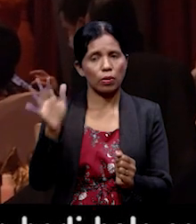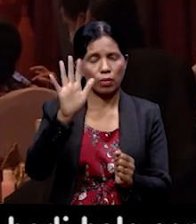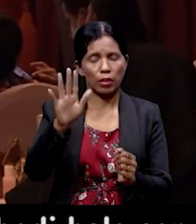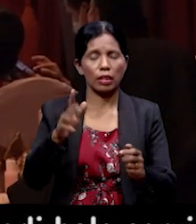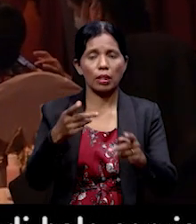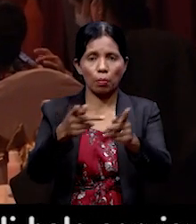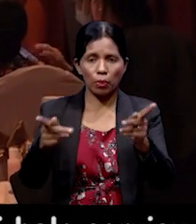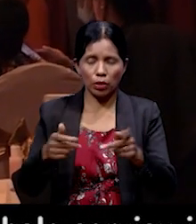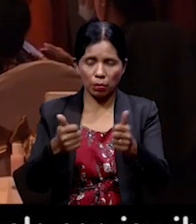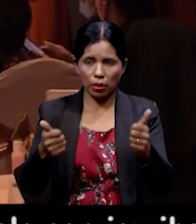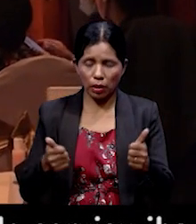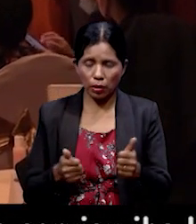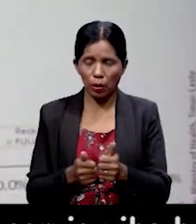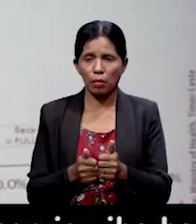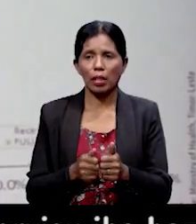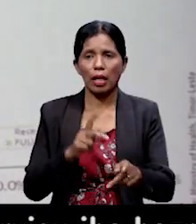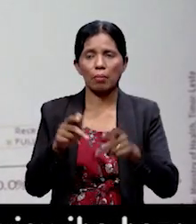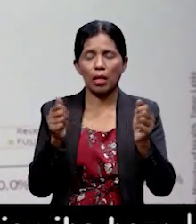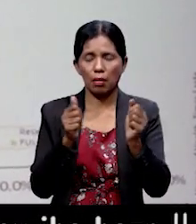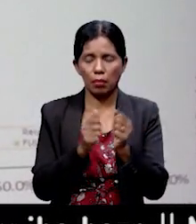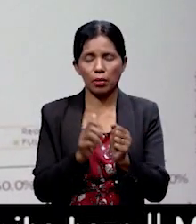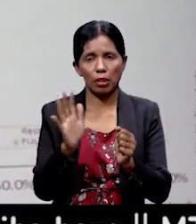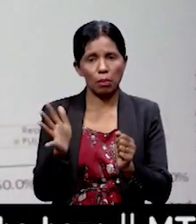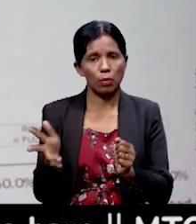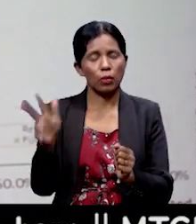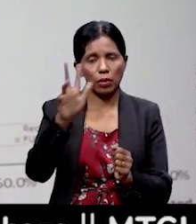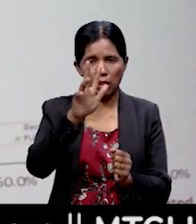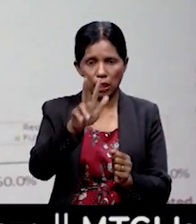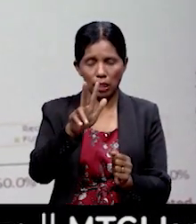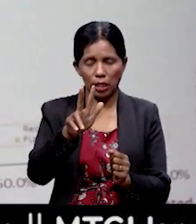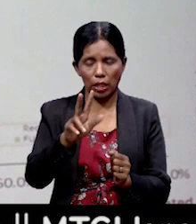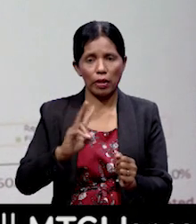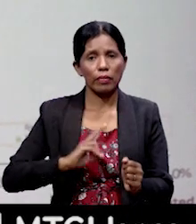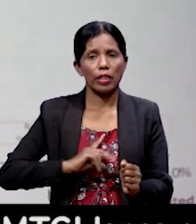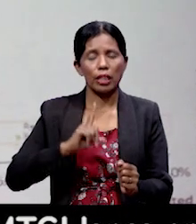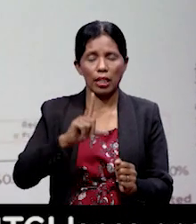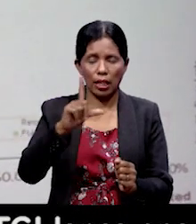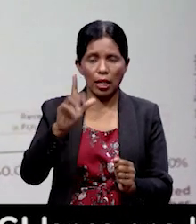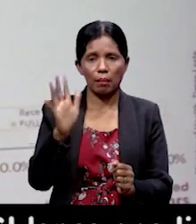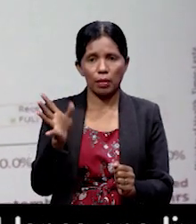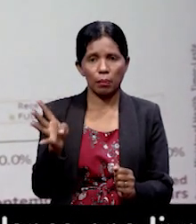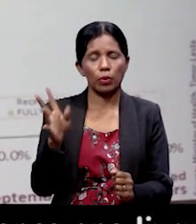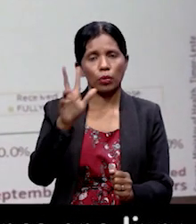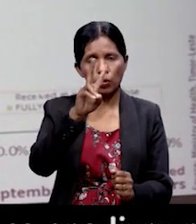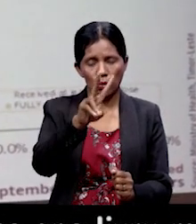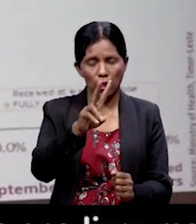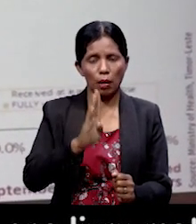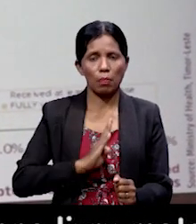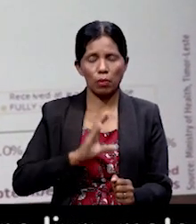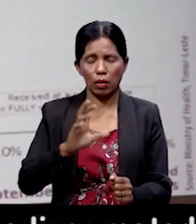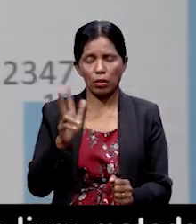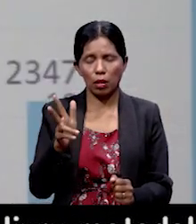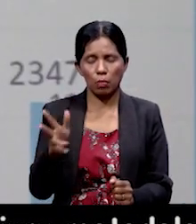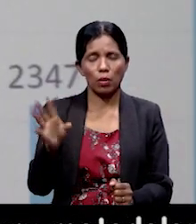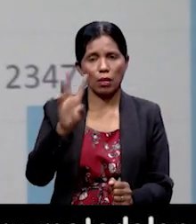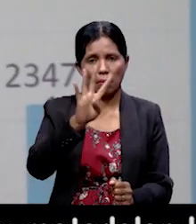posto administrativo kelikai emanain lima nulu resin tolu venilale hat nulu resin rua Baucau tolu nulu resin hat